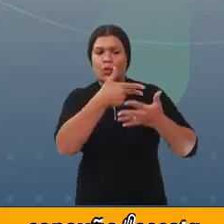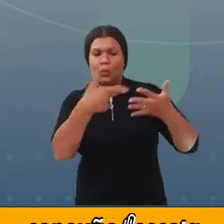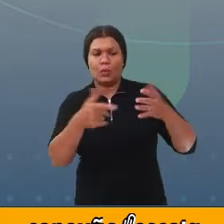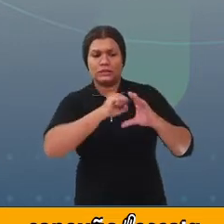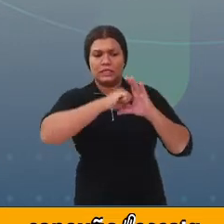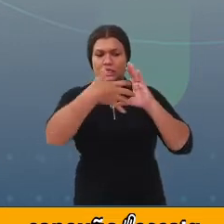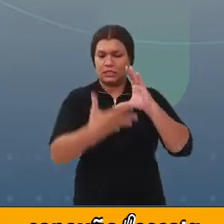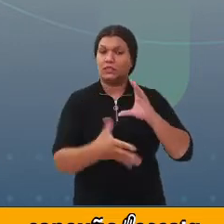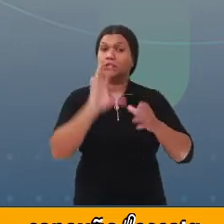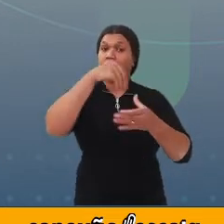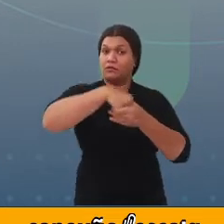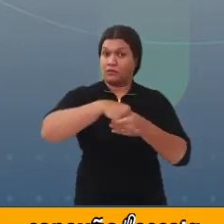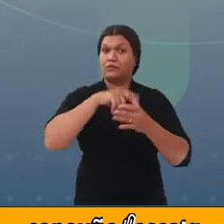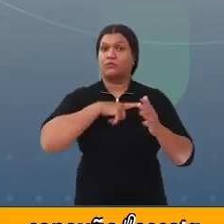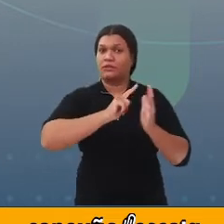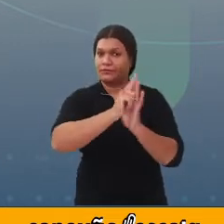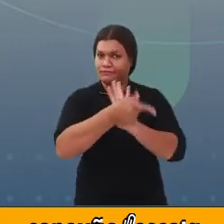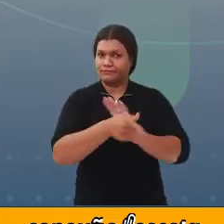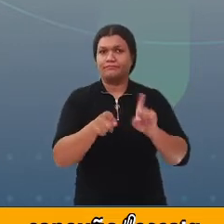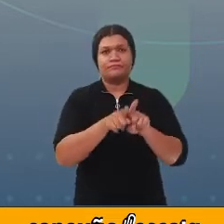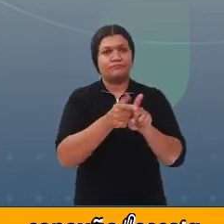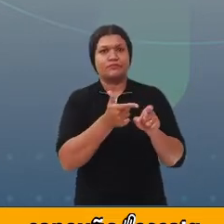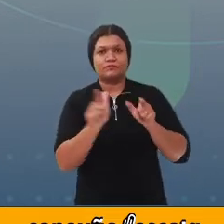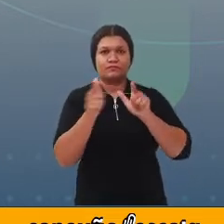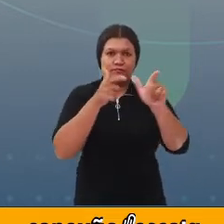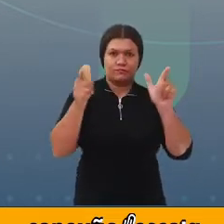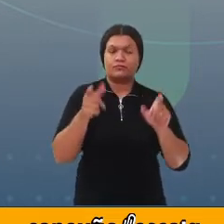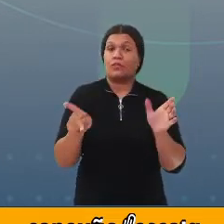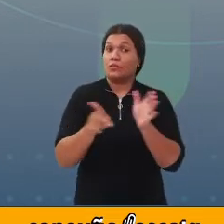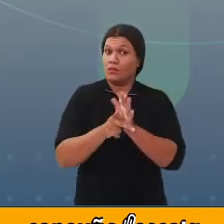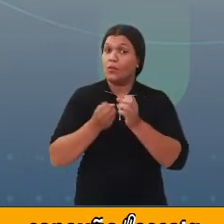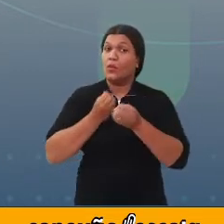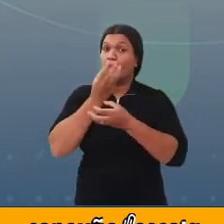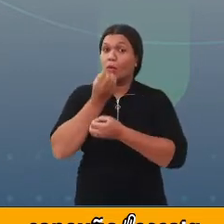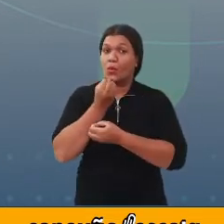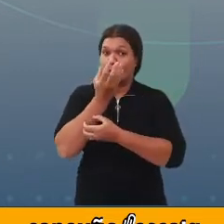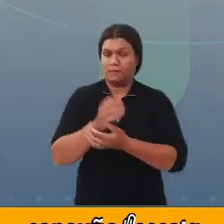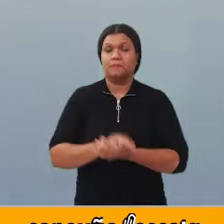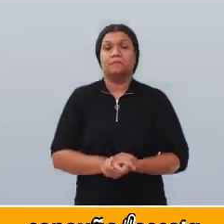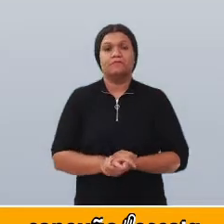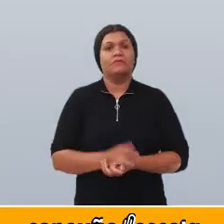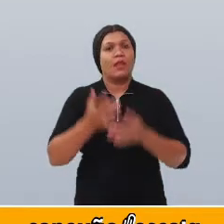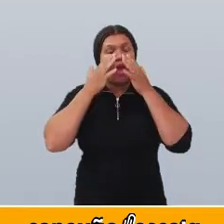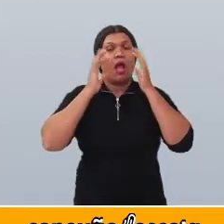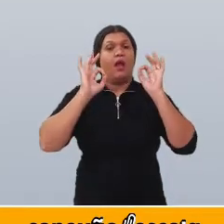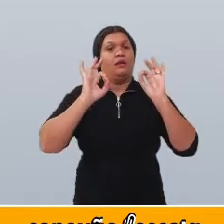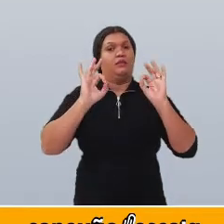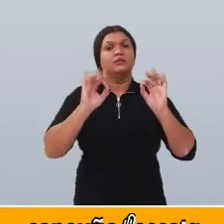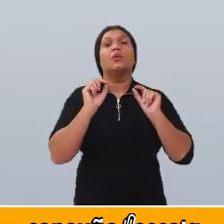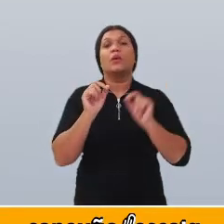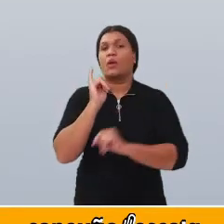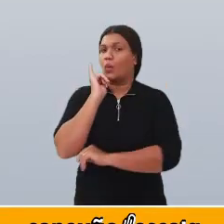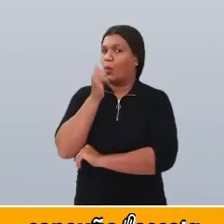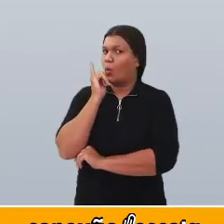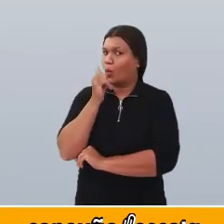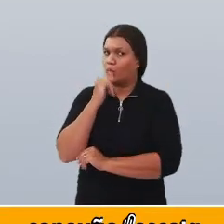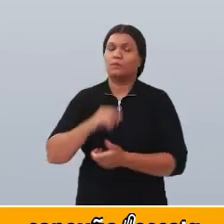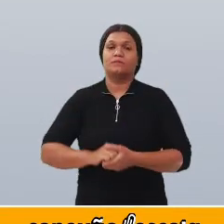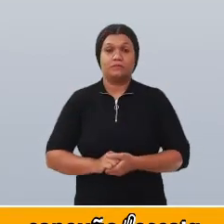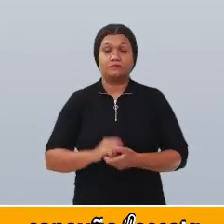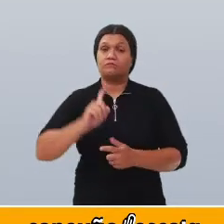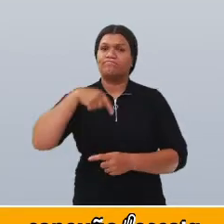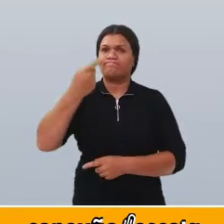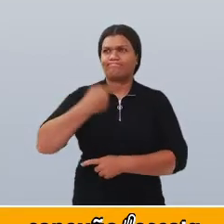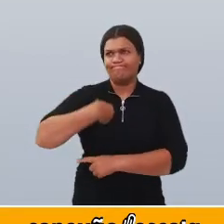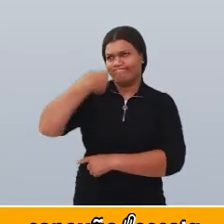compõem esse gênero e também outros textos narrativos. Mas vamos então nos atentar ao conto e depois pensar